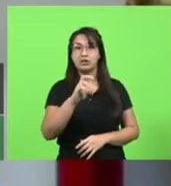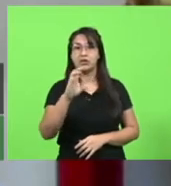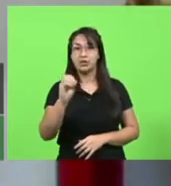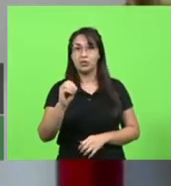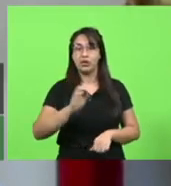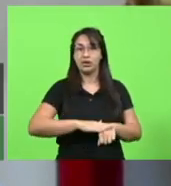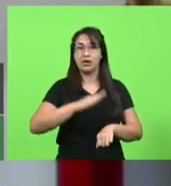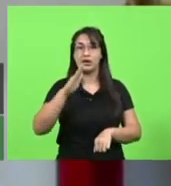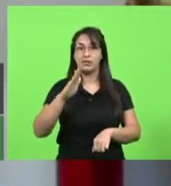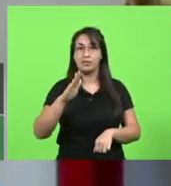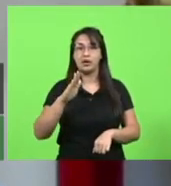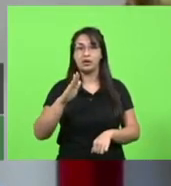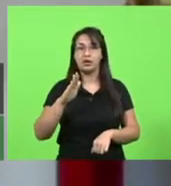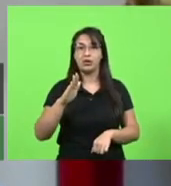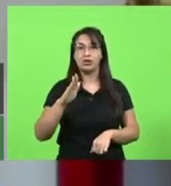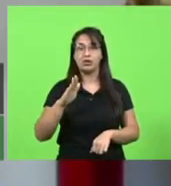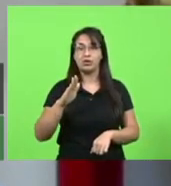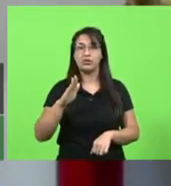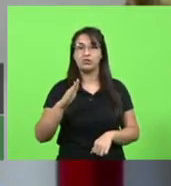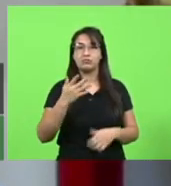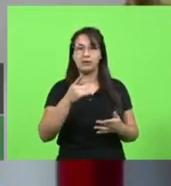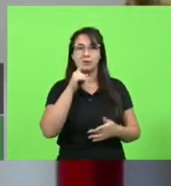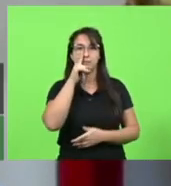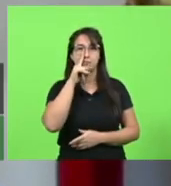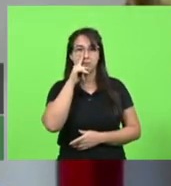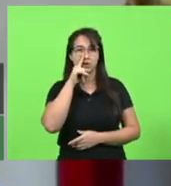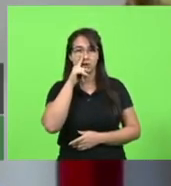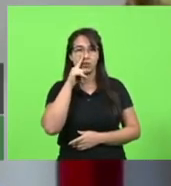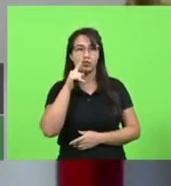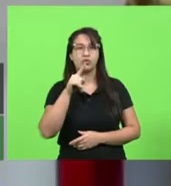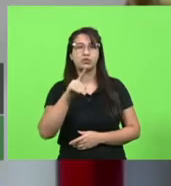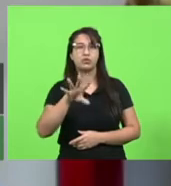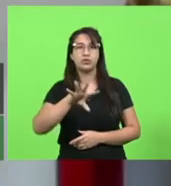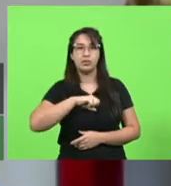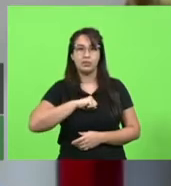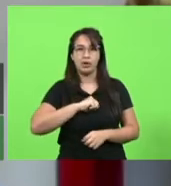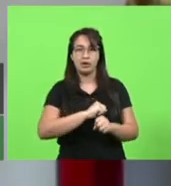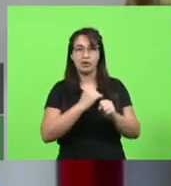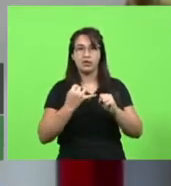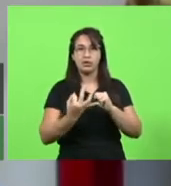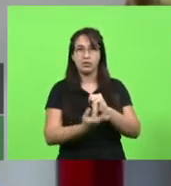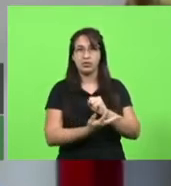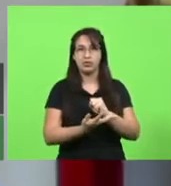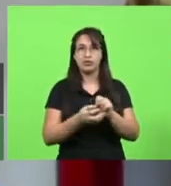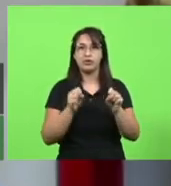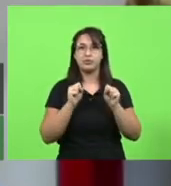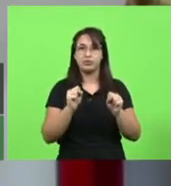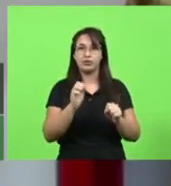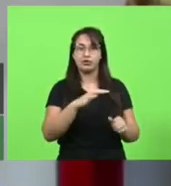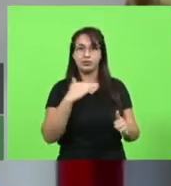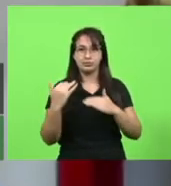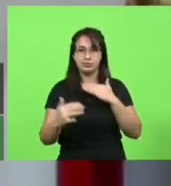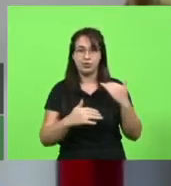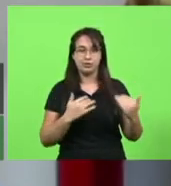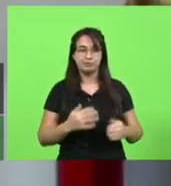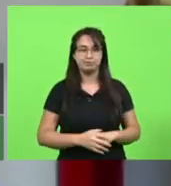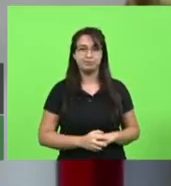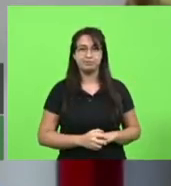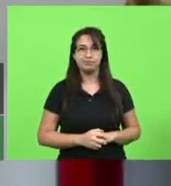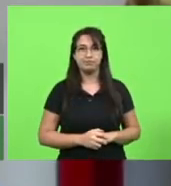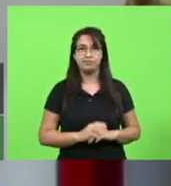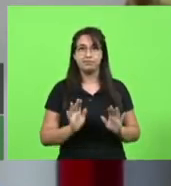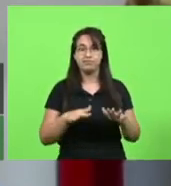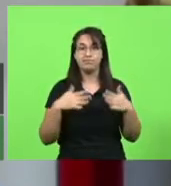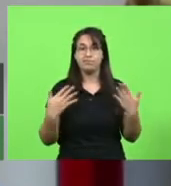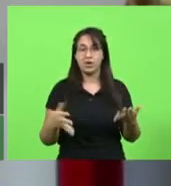150% maior o risco de uma pessoa que pega Covid vir a óbito, falecer. Então, o que o